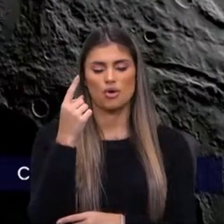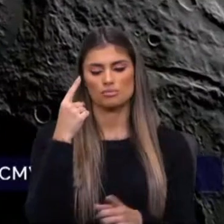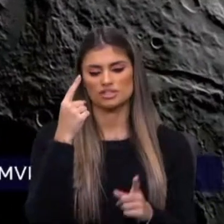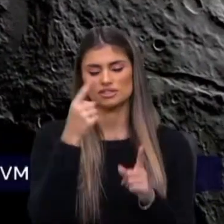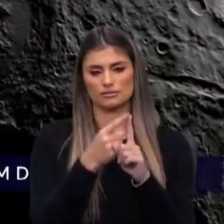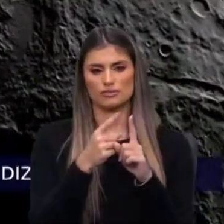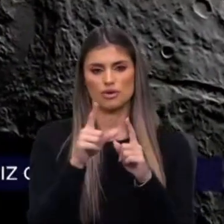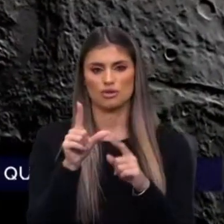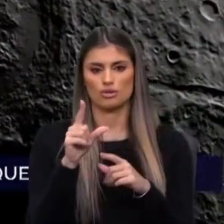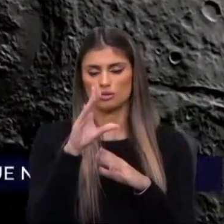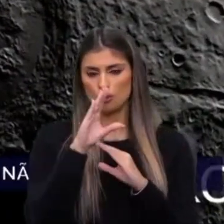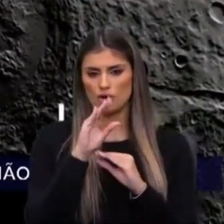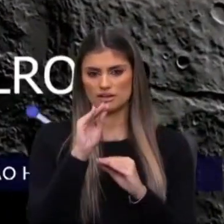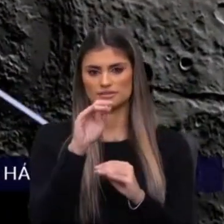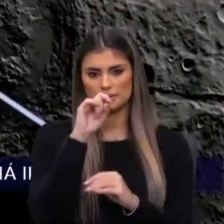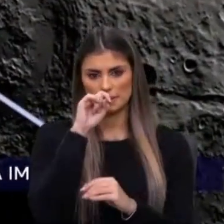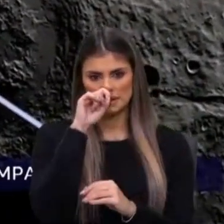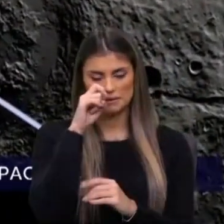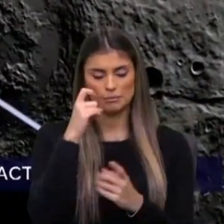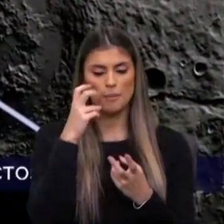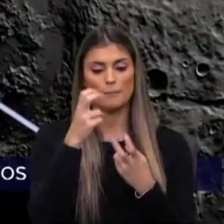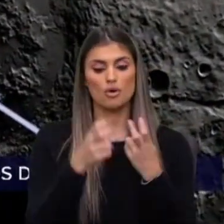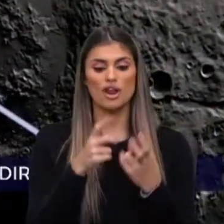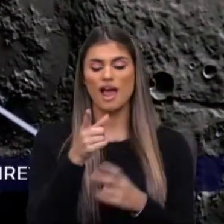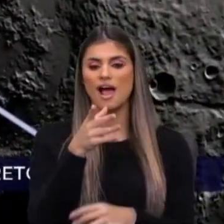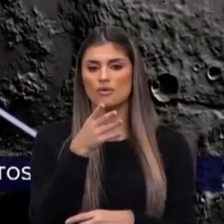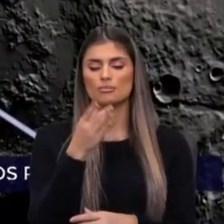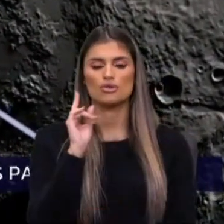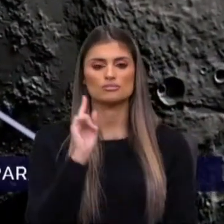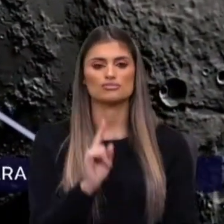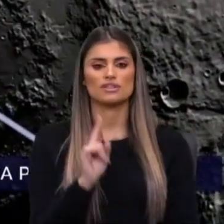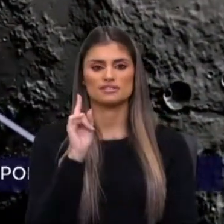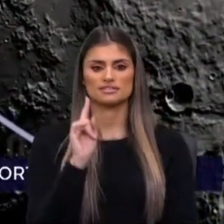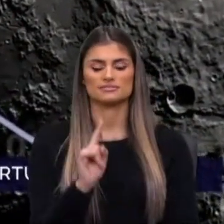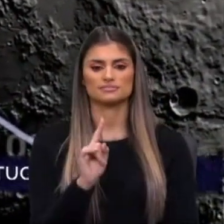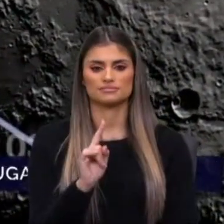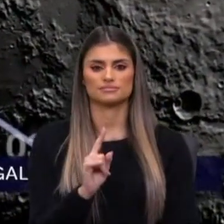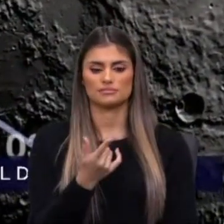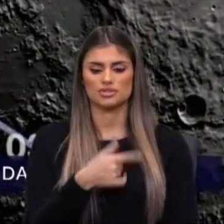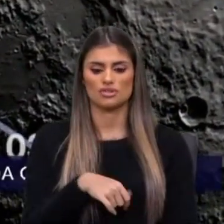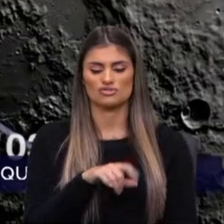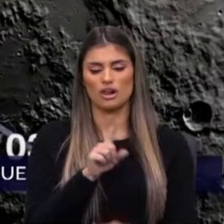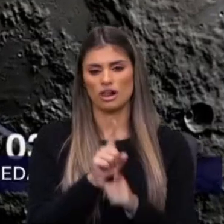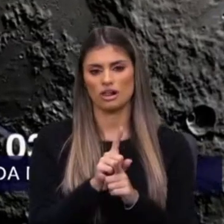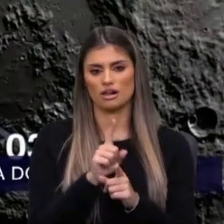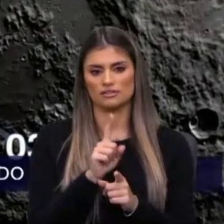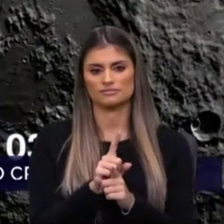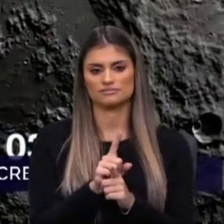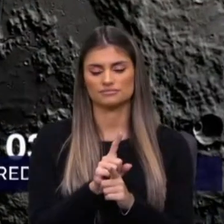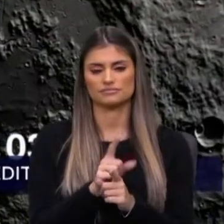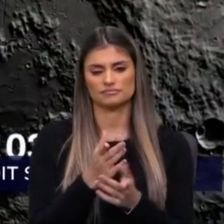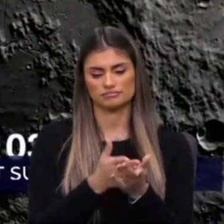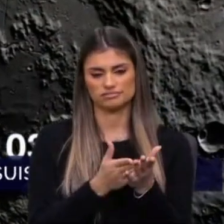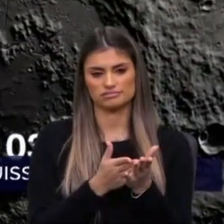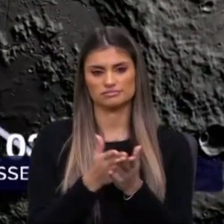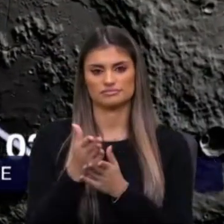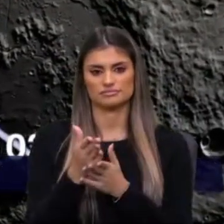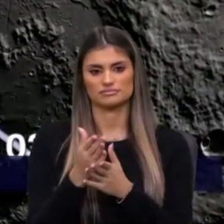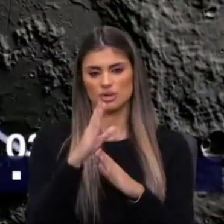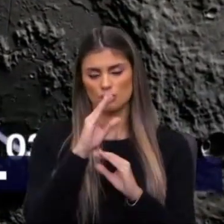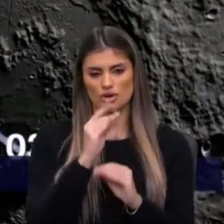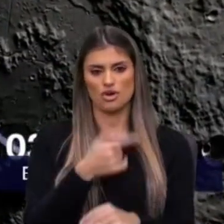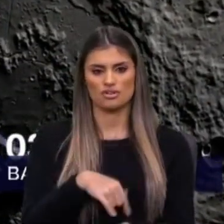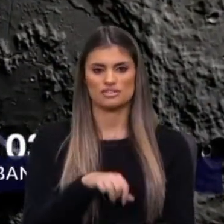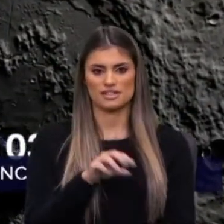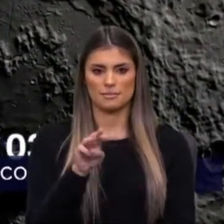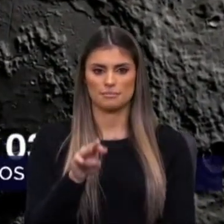Lua, precisamente para irem à procura desta água, que é fundamental para as nossas permanências mais duradouras na nossa Lua.